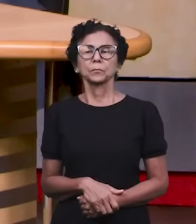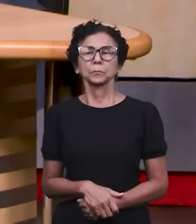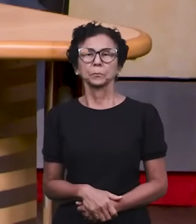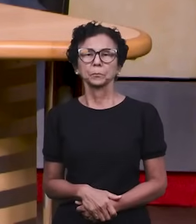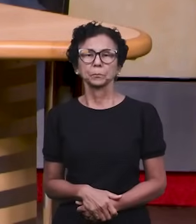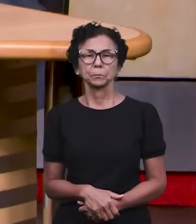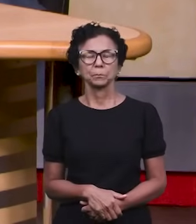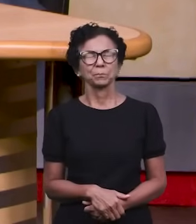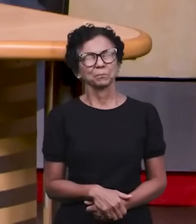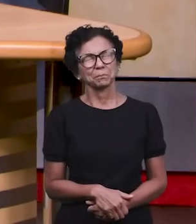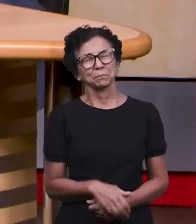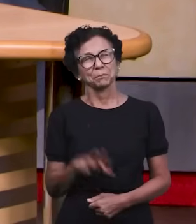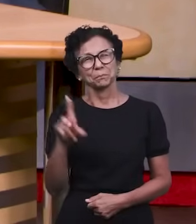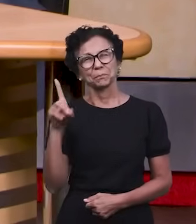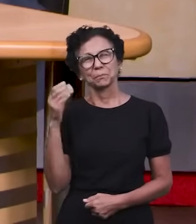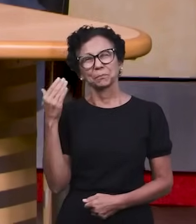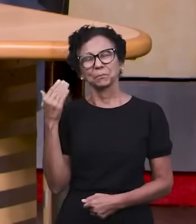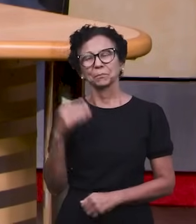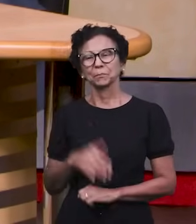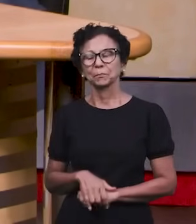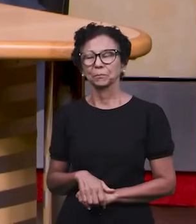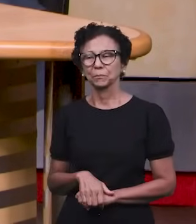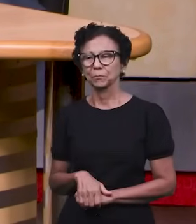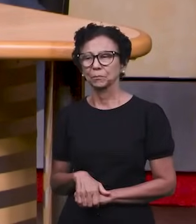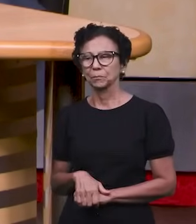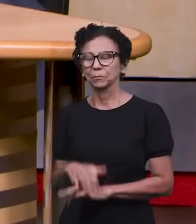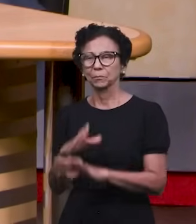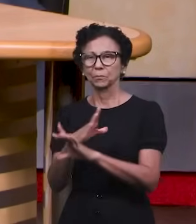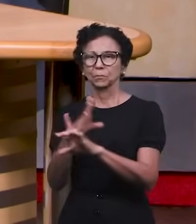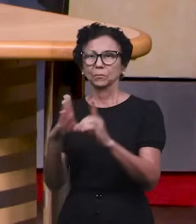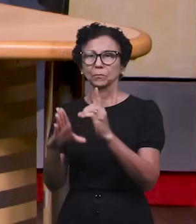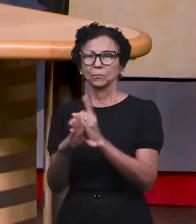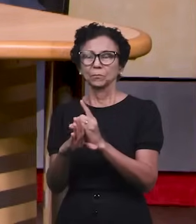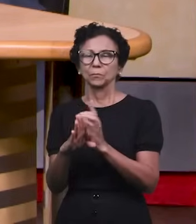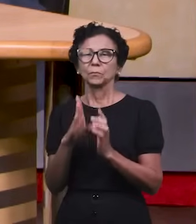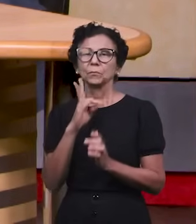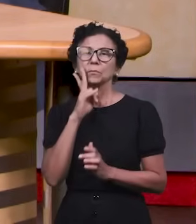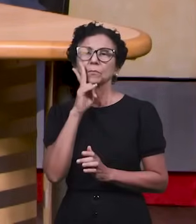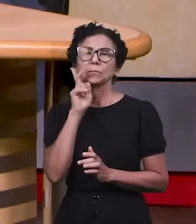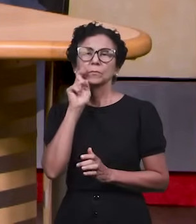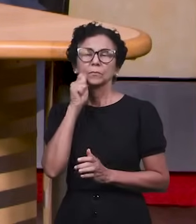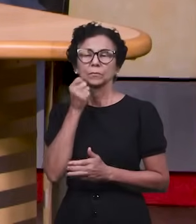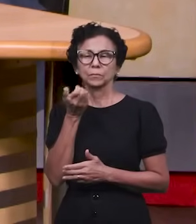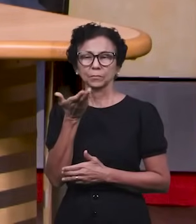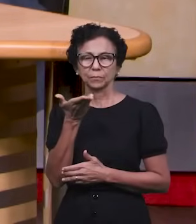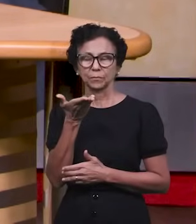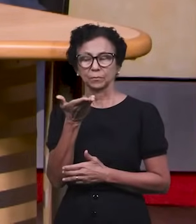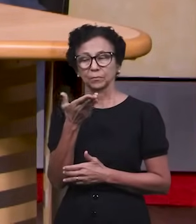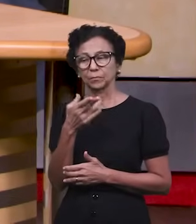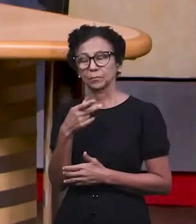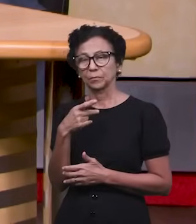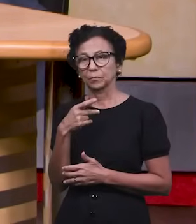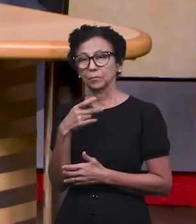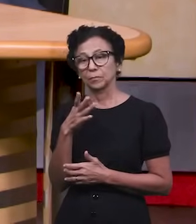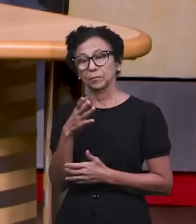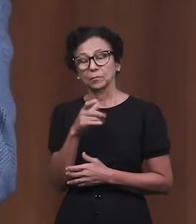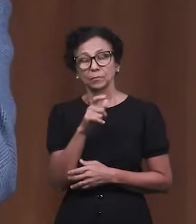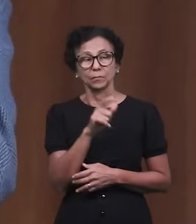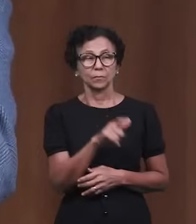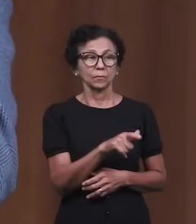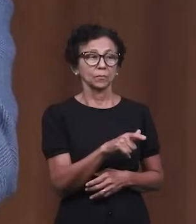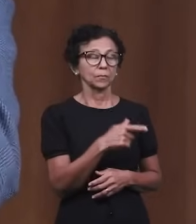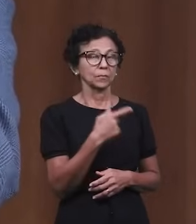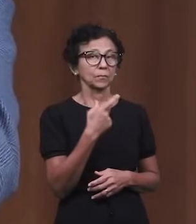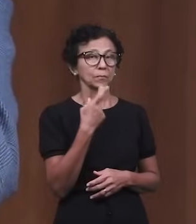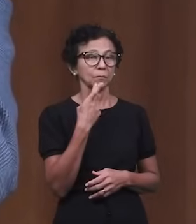eu um dia cheguei num culto de ceia e eu falei com o pastor, pastor, olha,